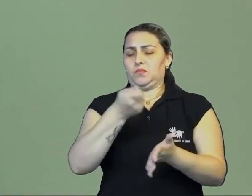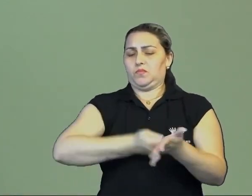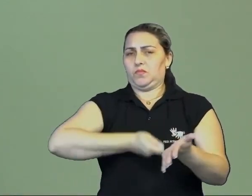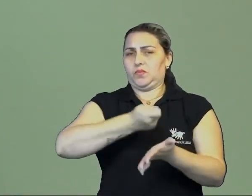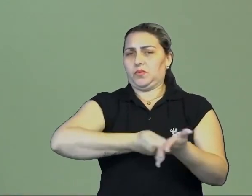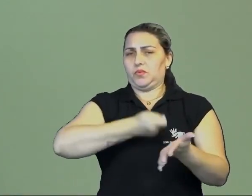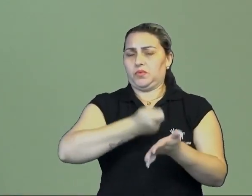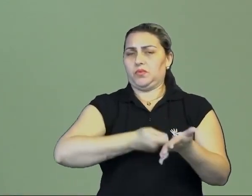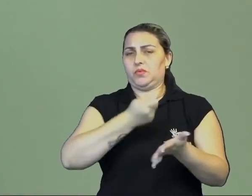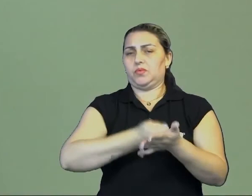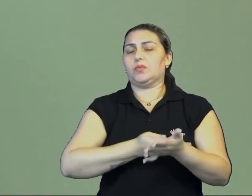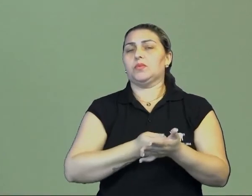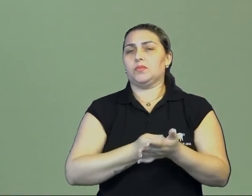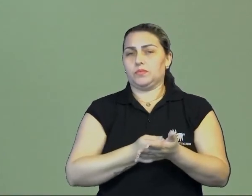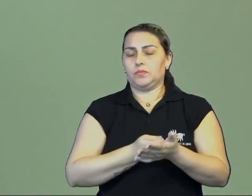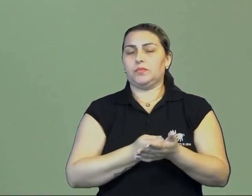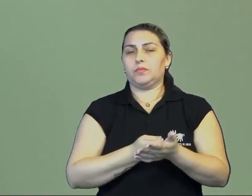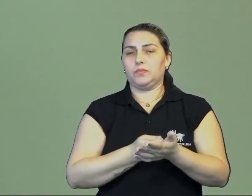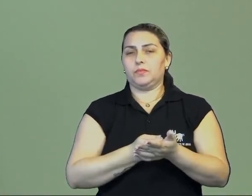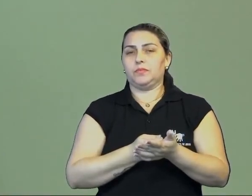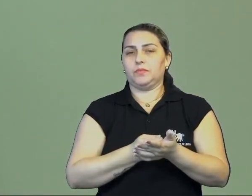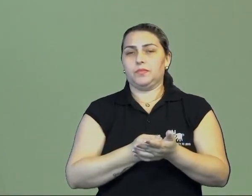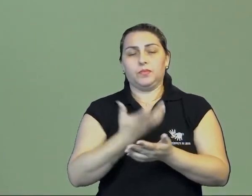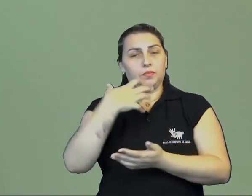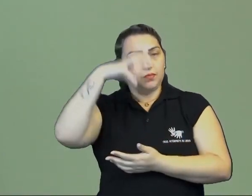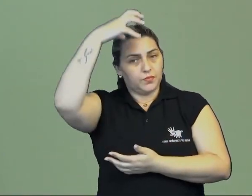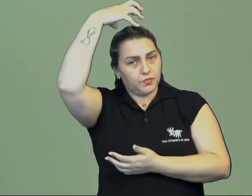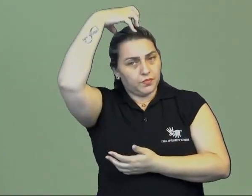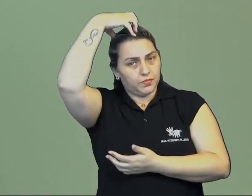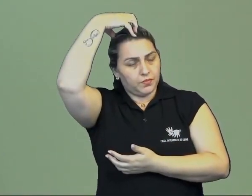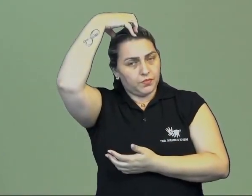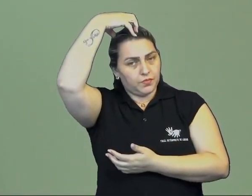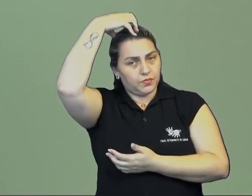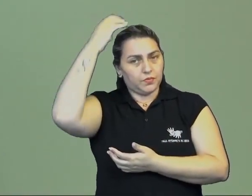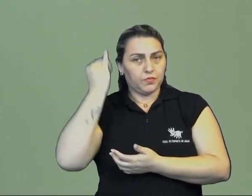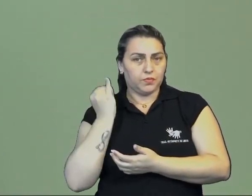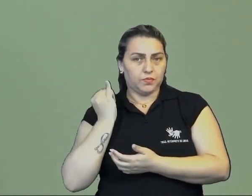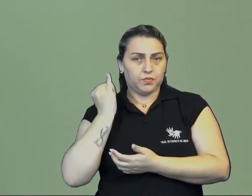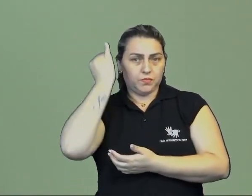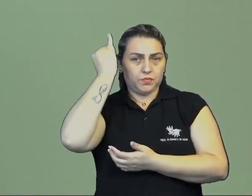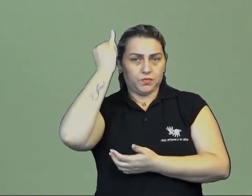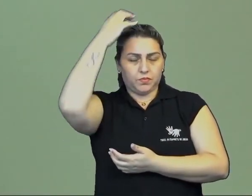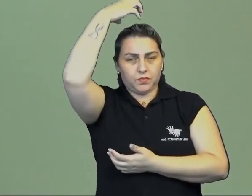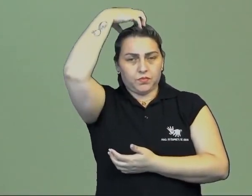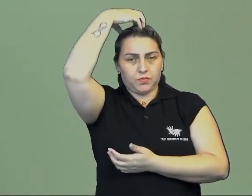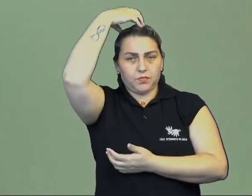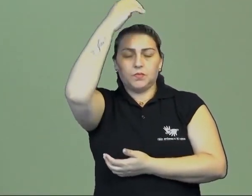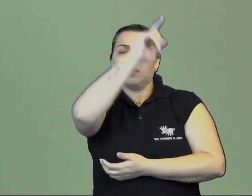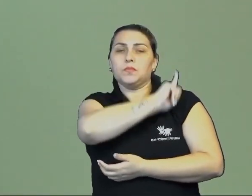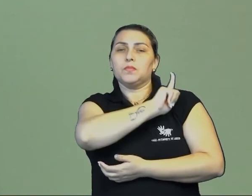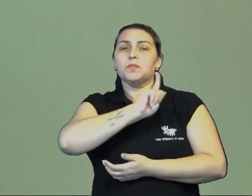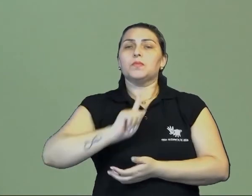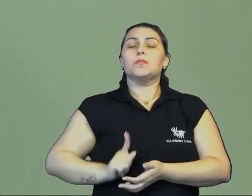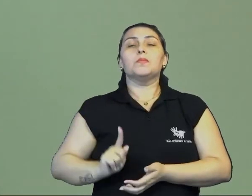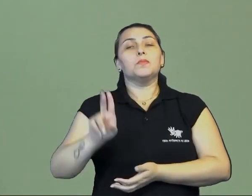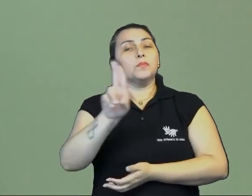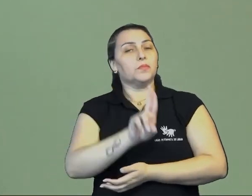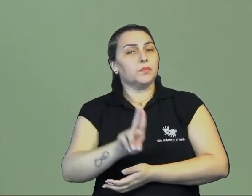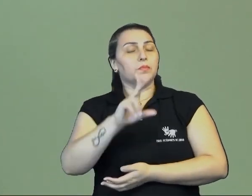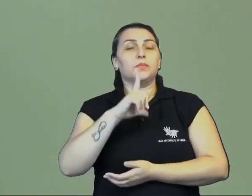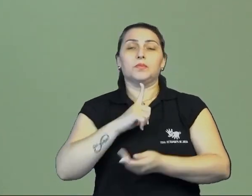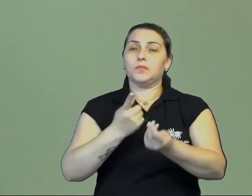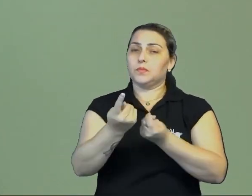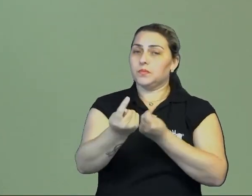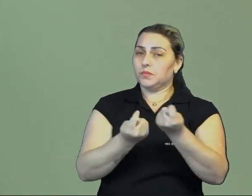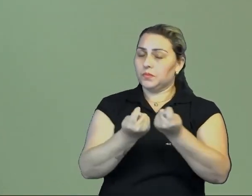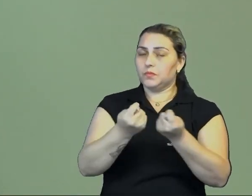tirano, como o déspota, como o rei, como o imperador, como o governador, ele usou para ter o